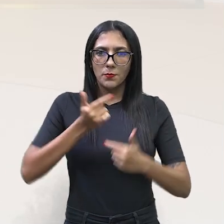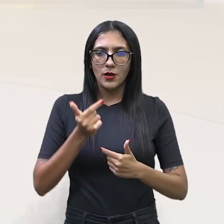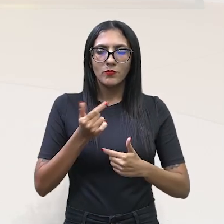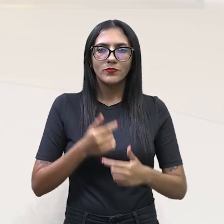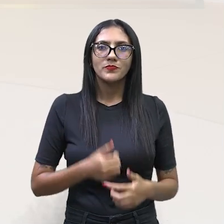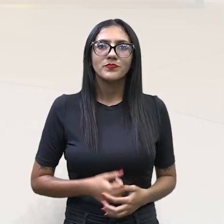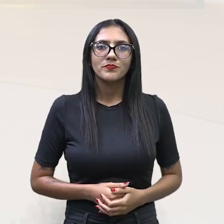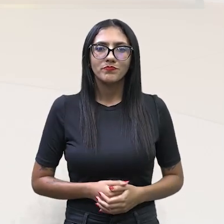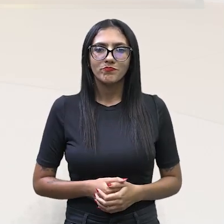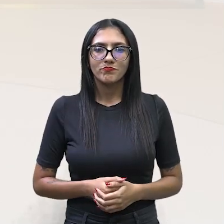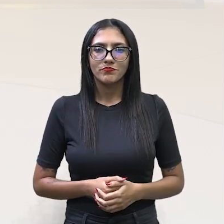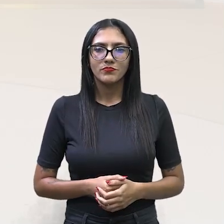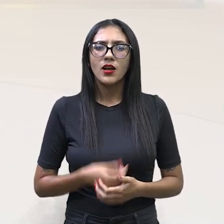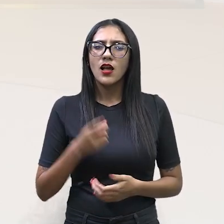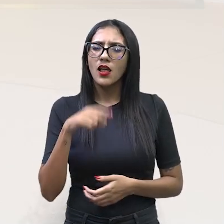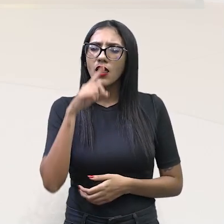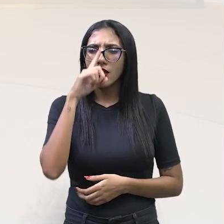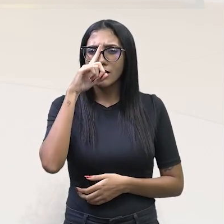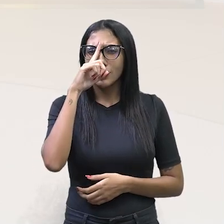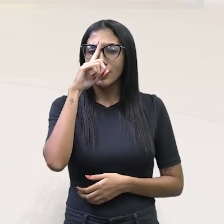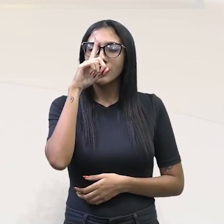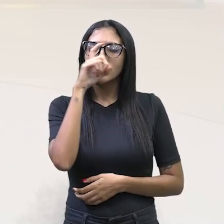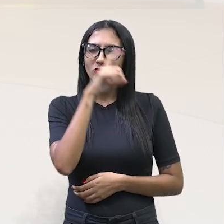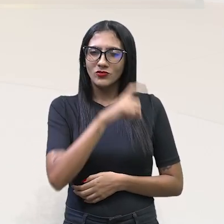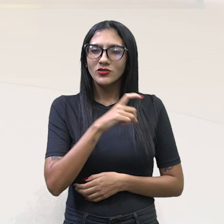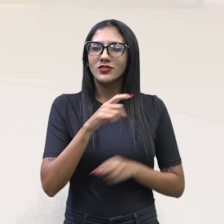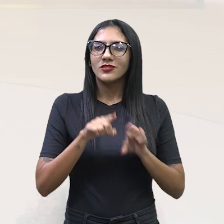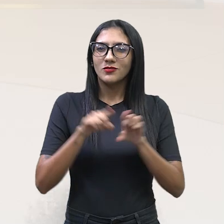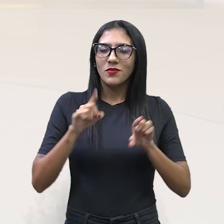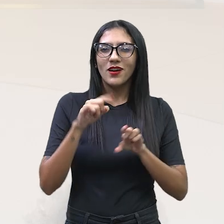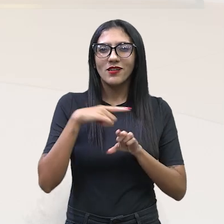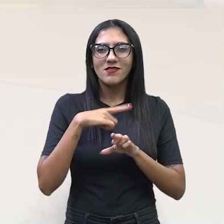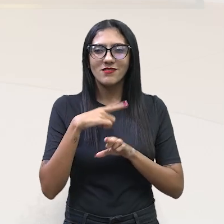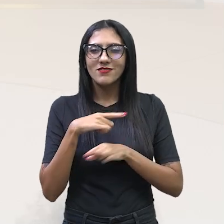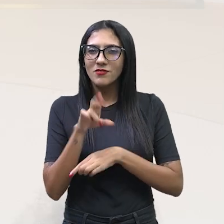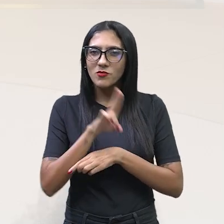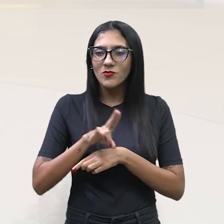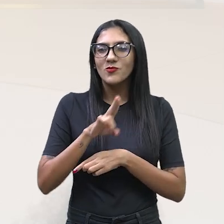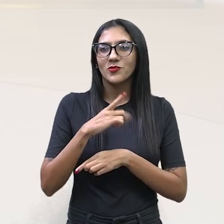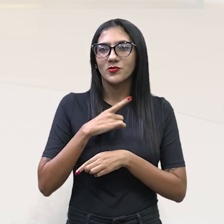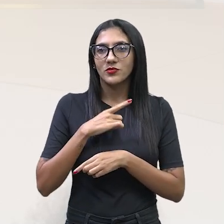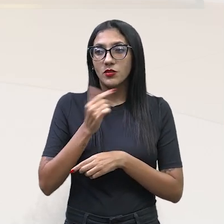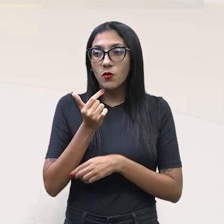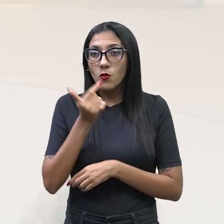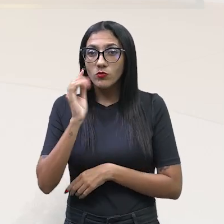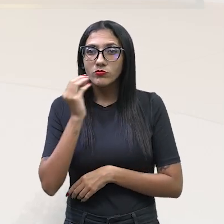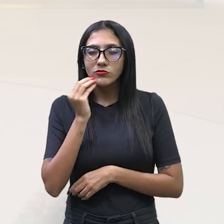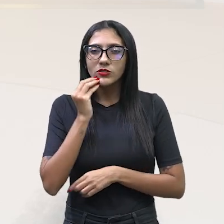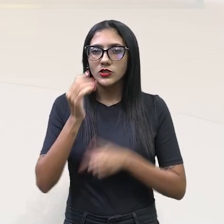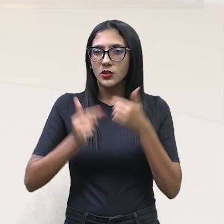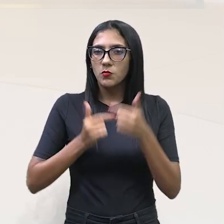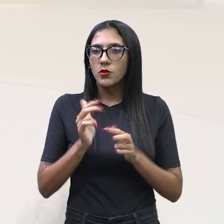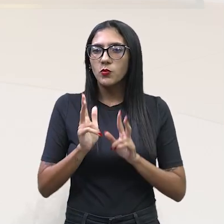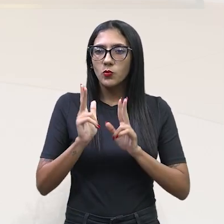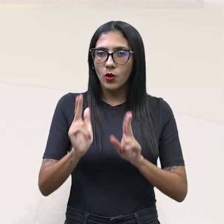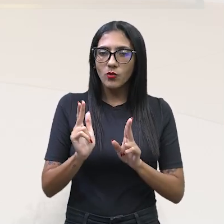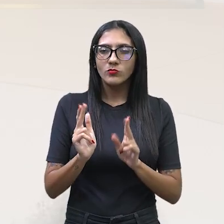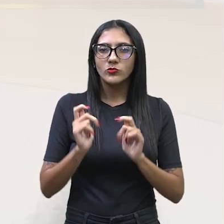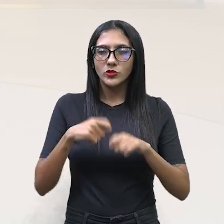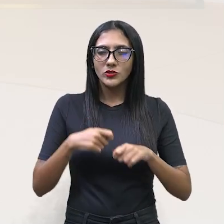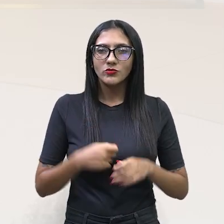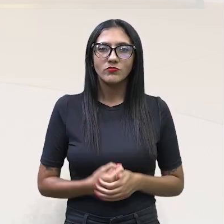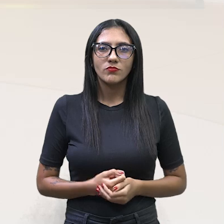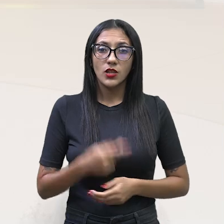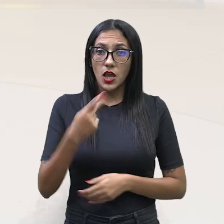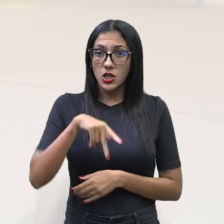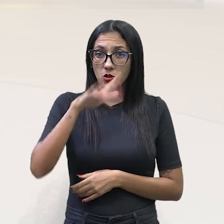bem complexo, mas à medida que alguns empregos são automatizados, mas surgem outros empregos, tá bom? Que, por sinal, o estado do Amazonas